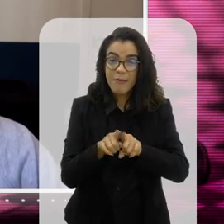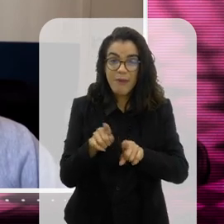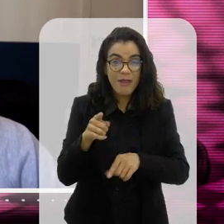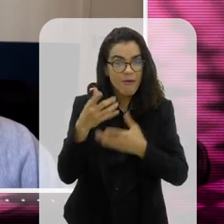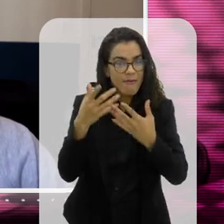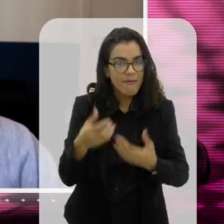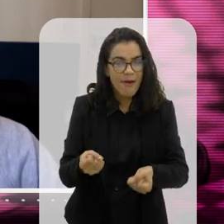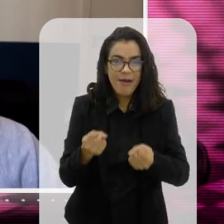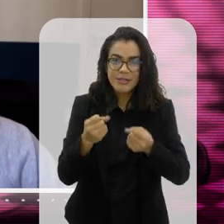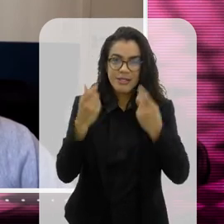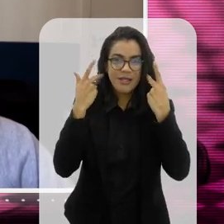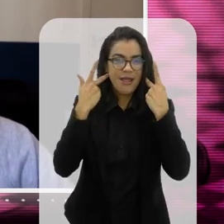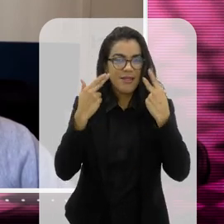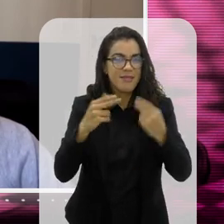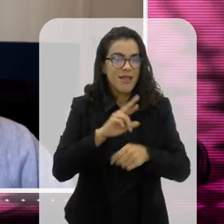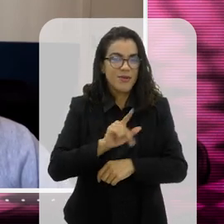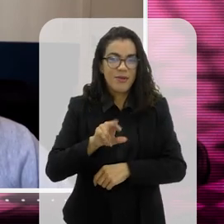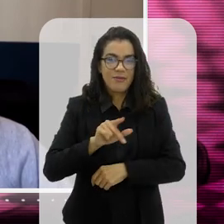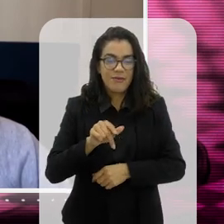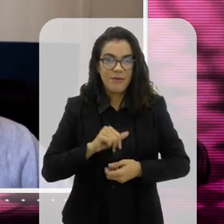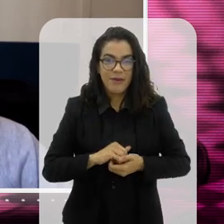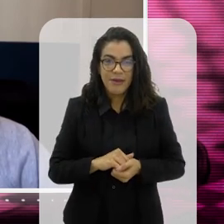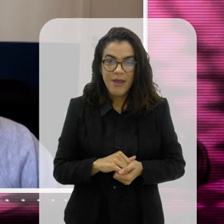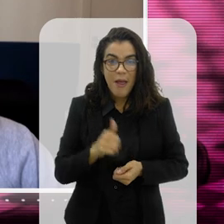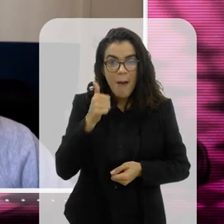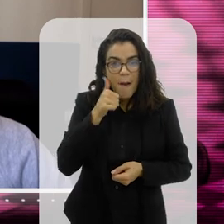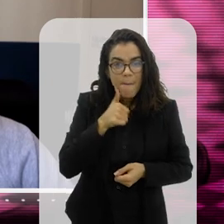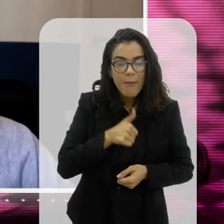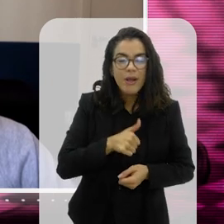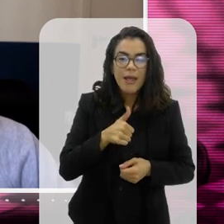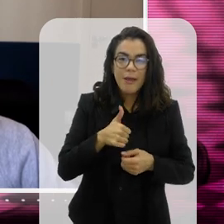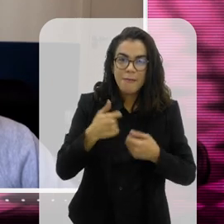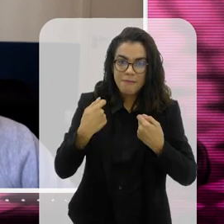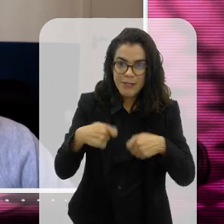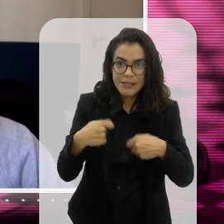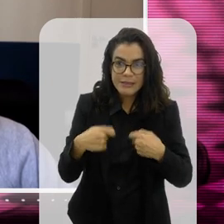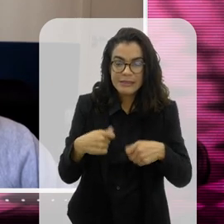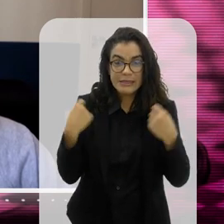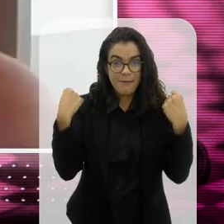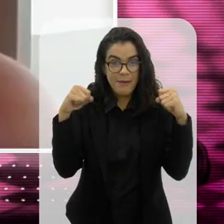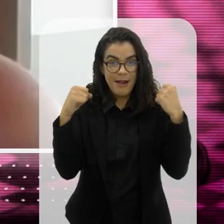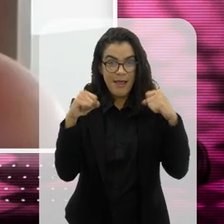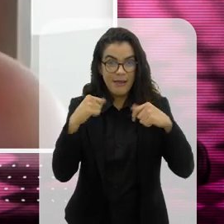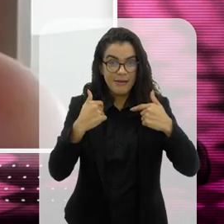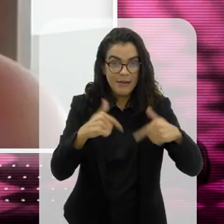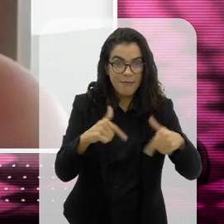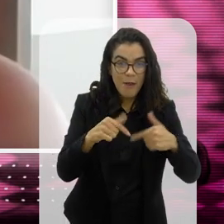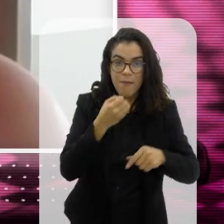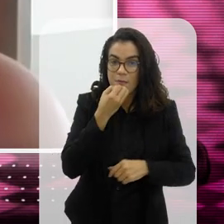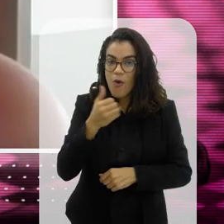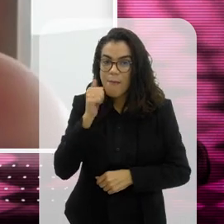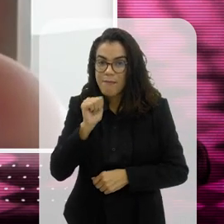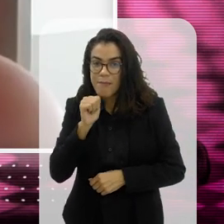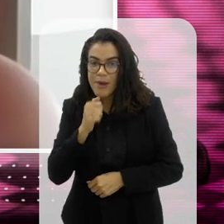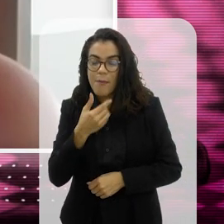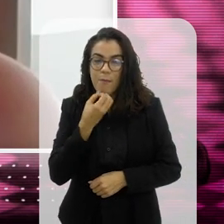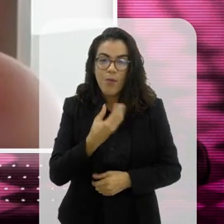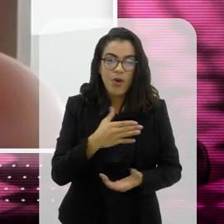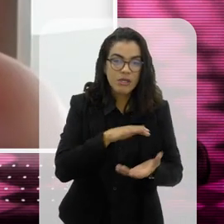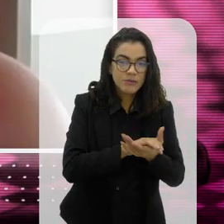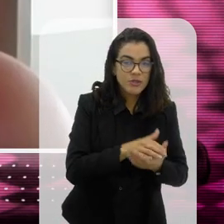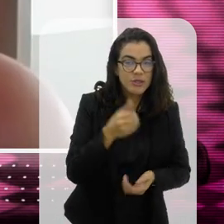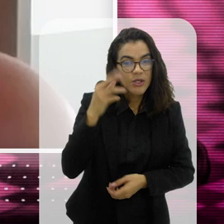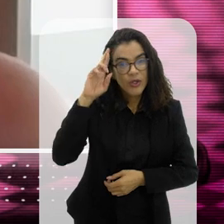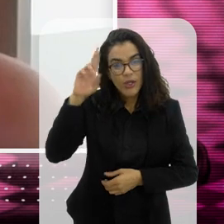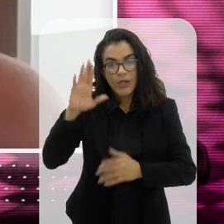E a não naturalização dessa sobrecarga. Essa história de que a mulher precisa malhar, trabalhar, ser boa mãe, ser